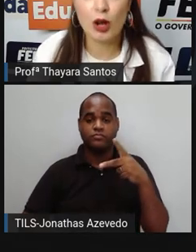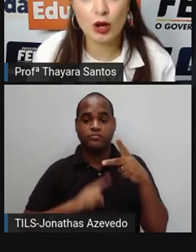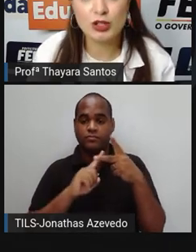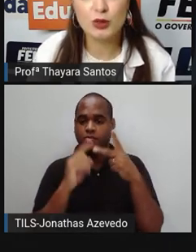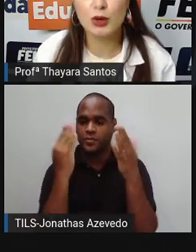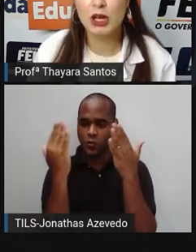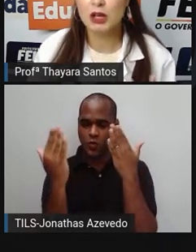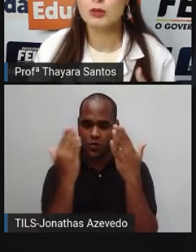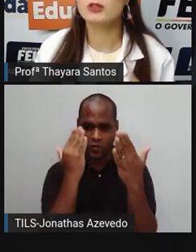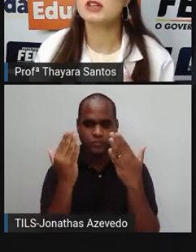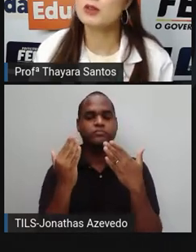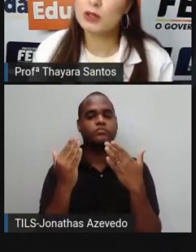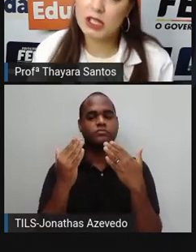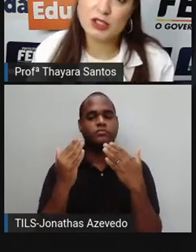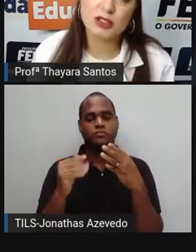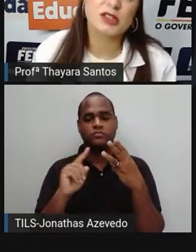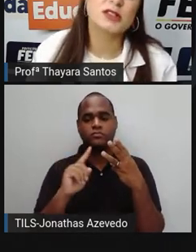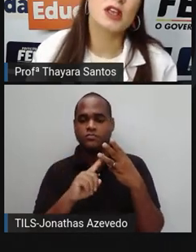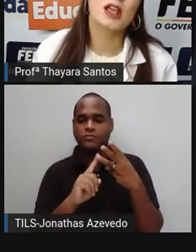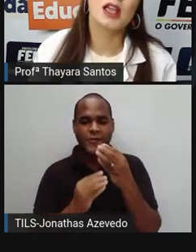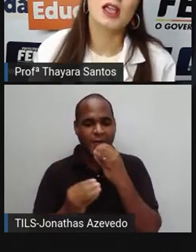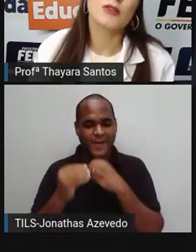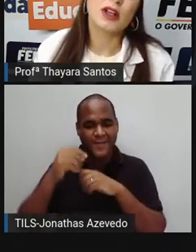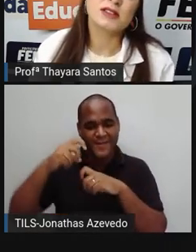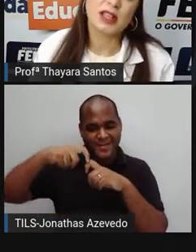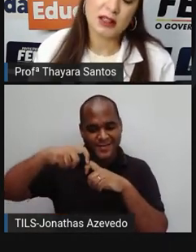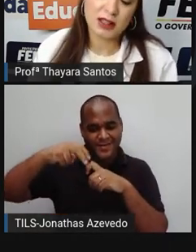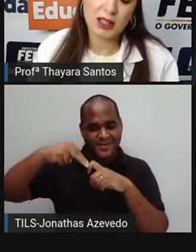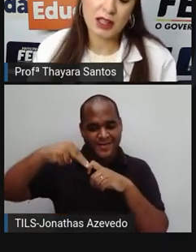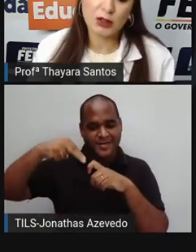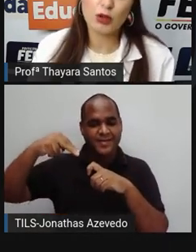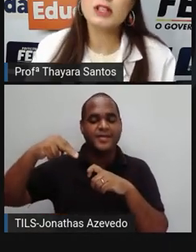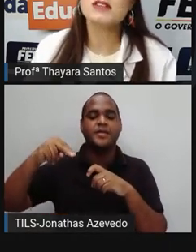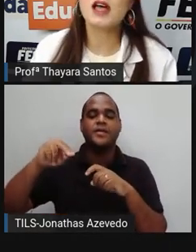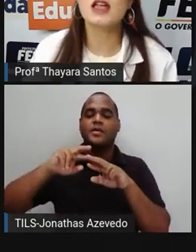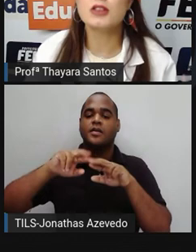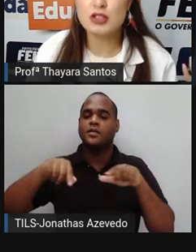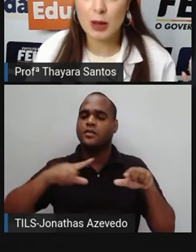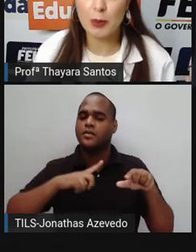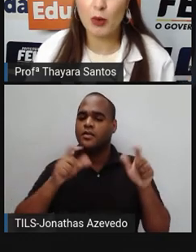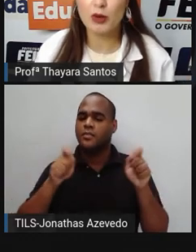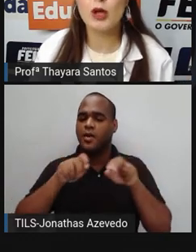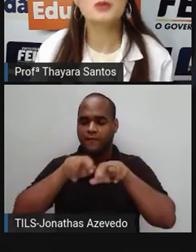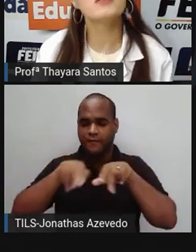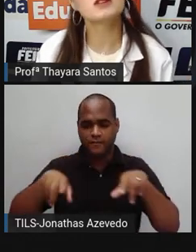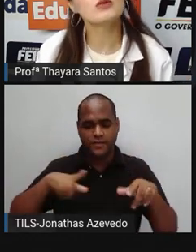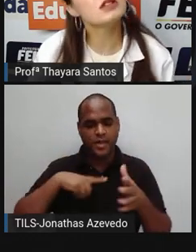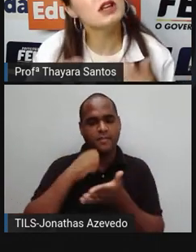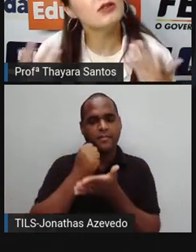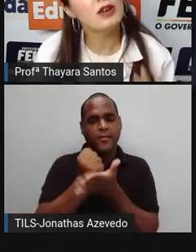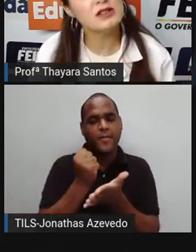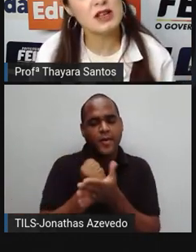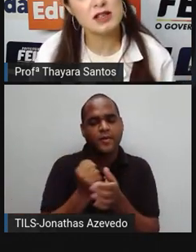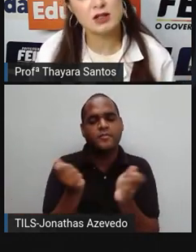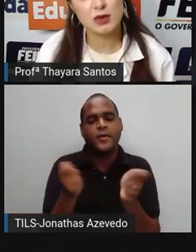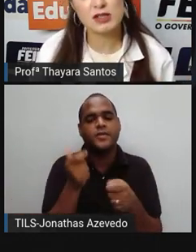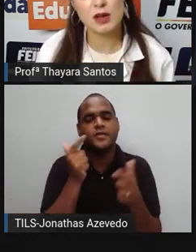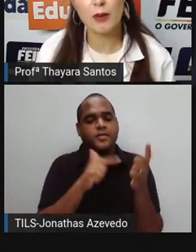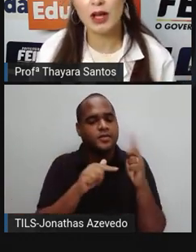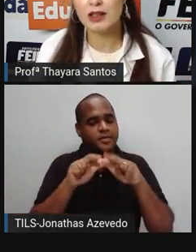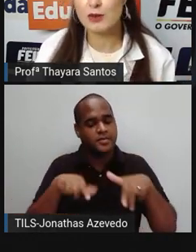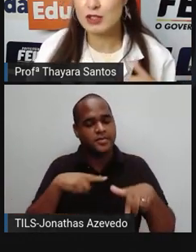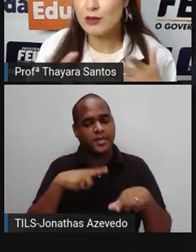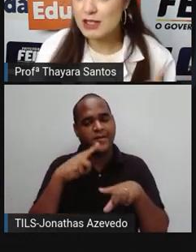psicológico nutricionistas faz tem que ter toda essa rede de apoio para você conseguir pensar